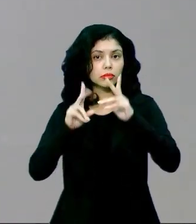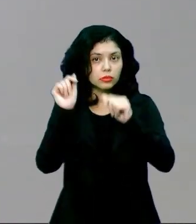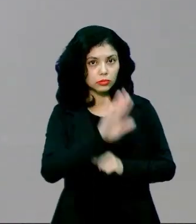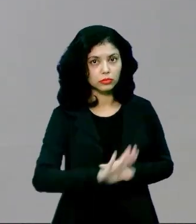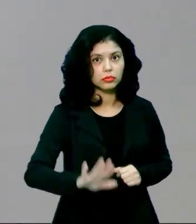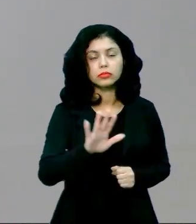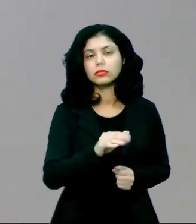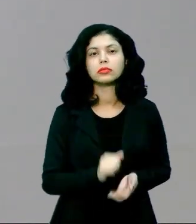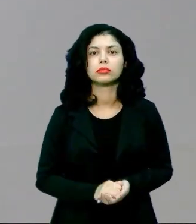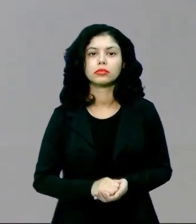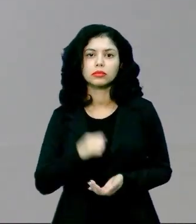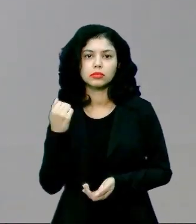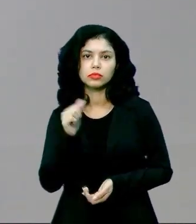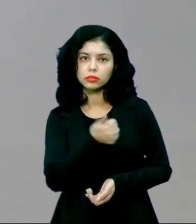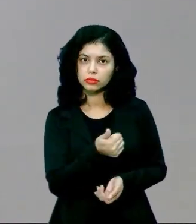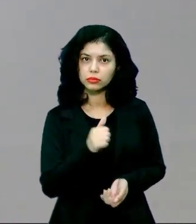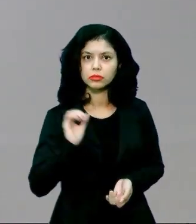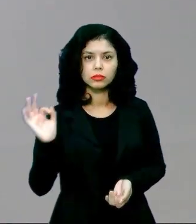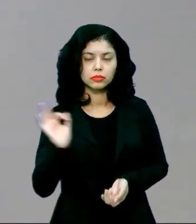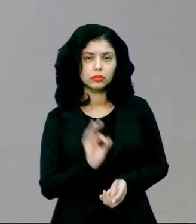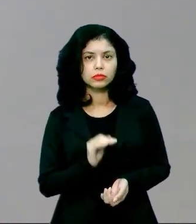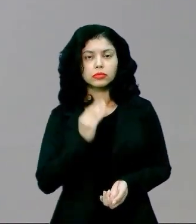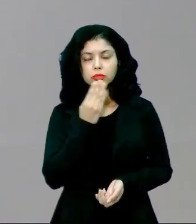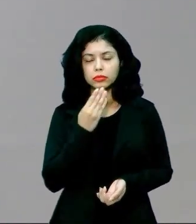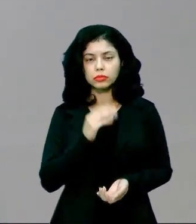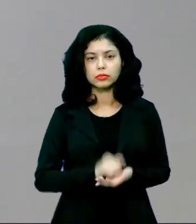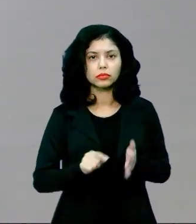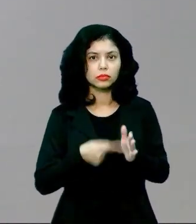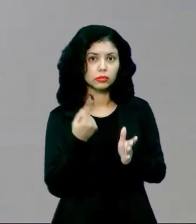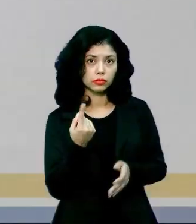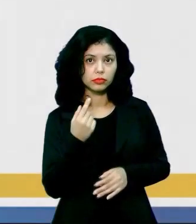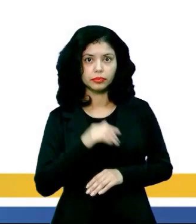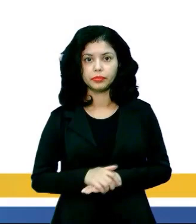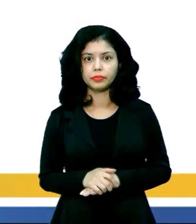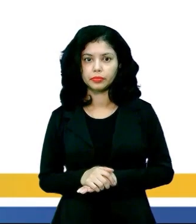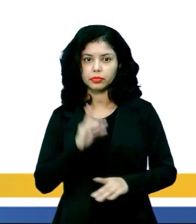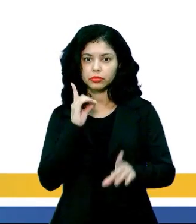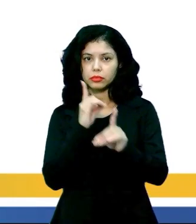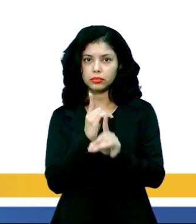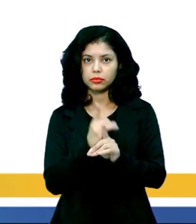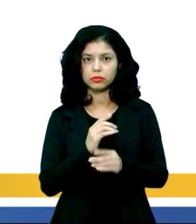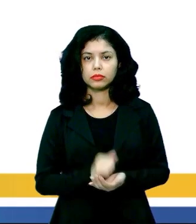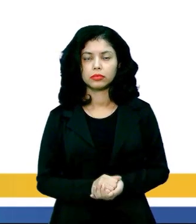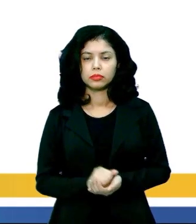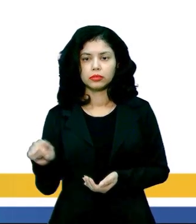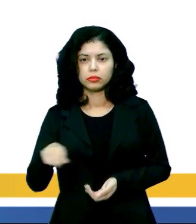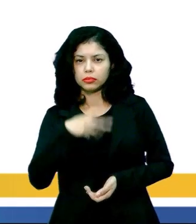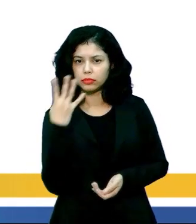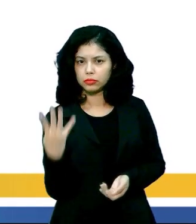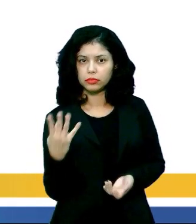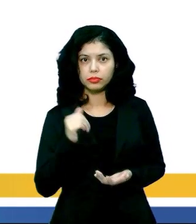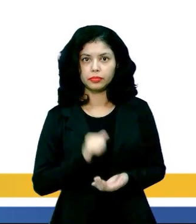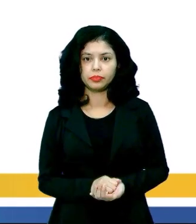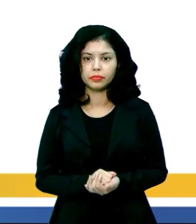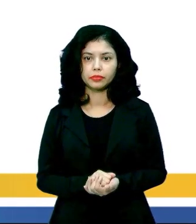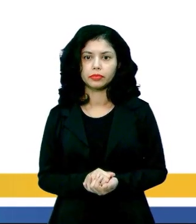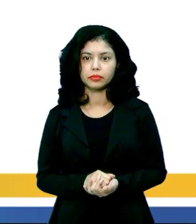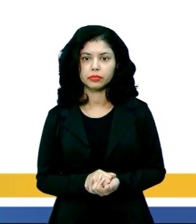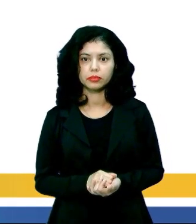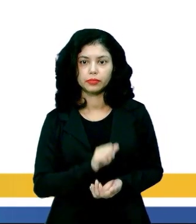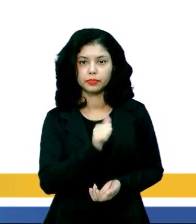total do refrigerante, 11% é açúcar. Então, o primeiro passo é descobrir quanto que é